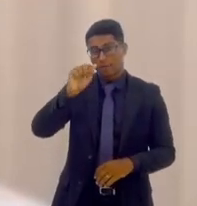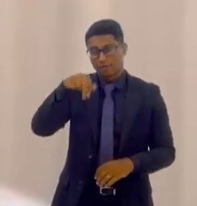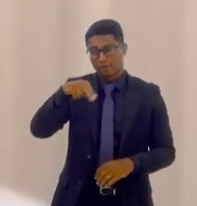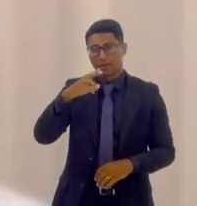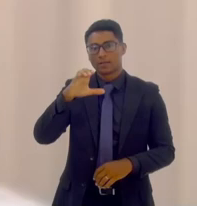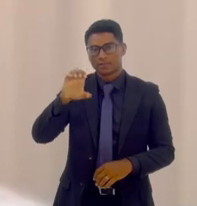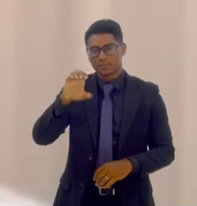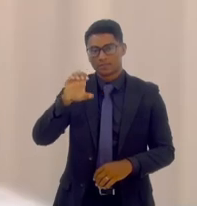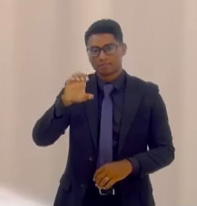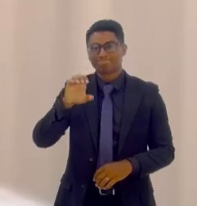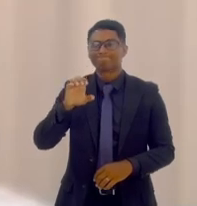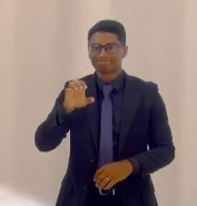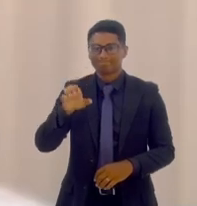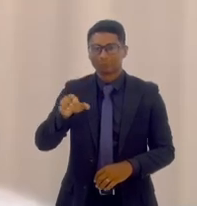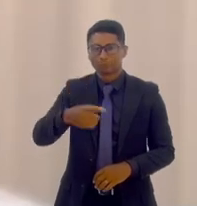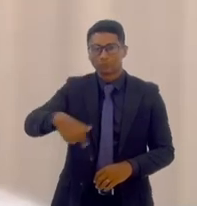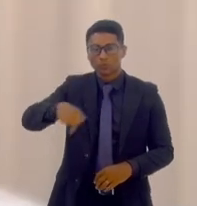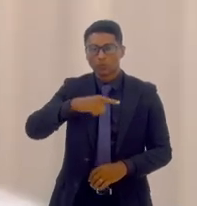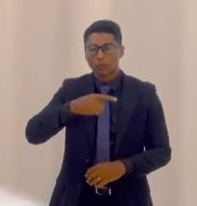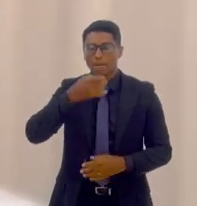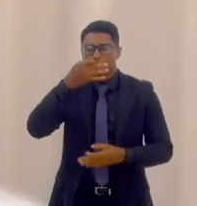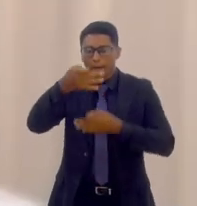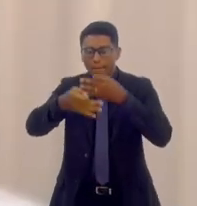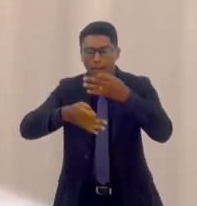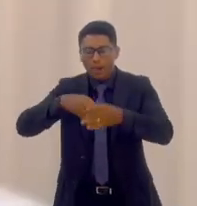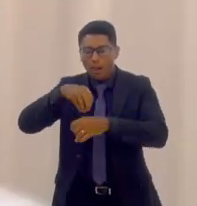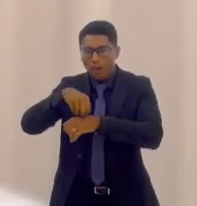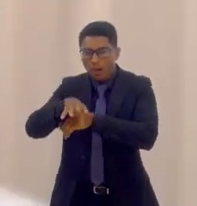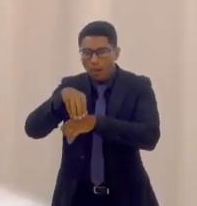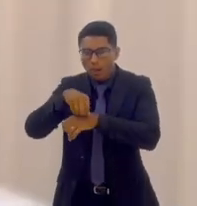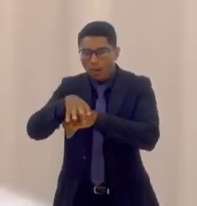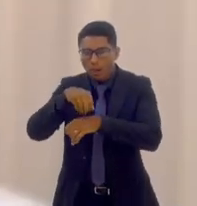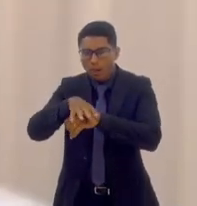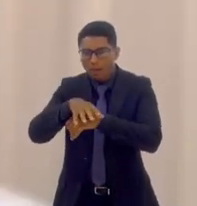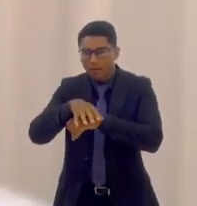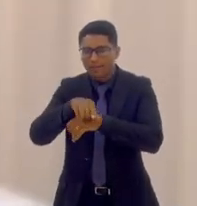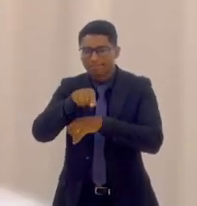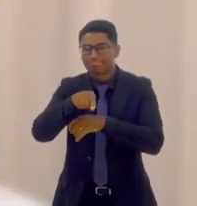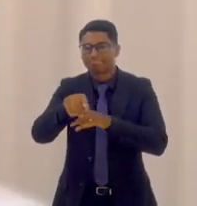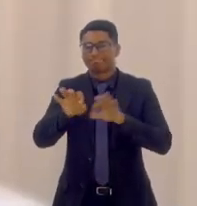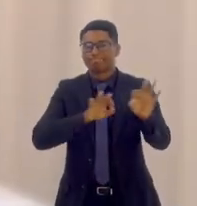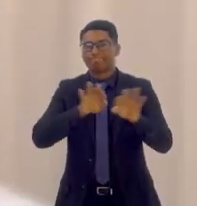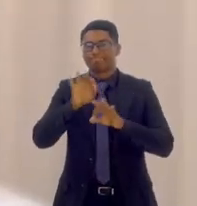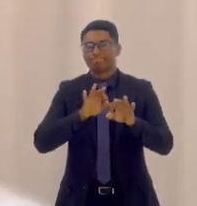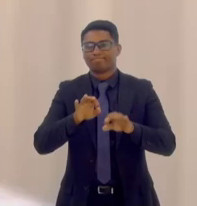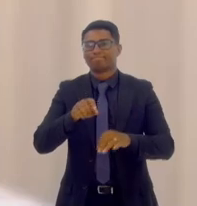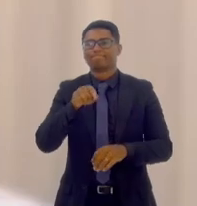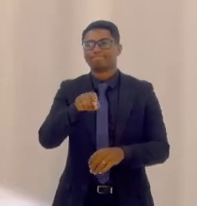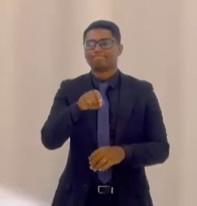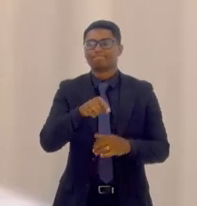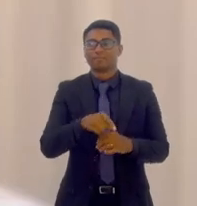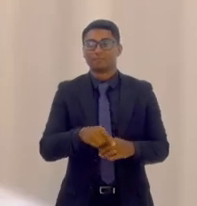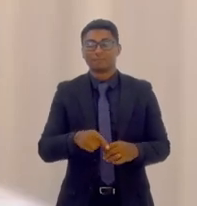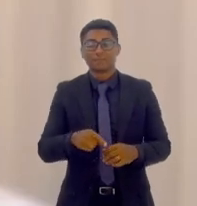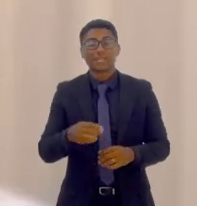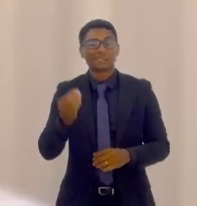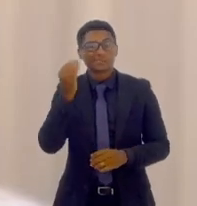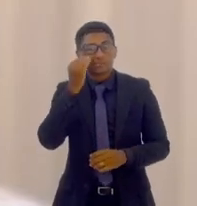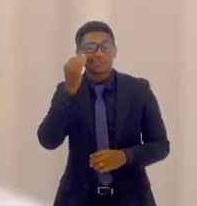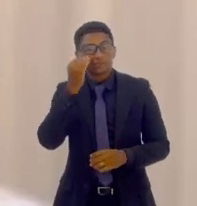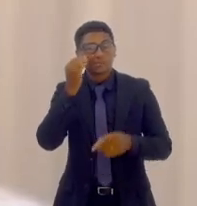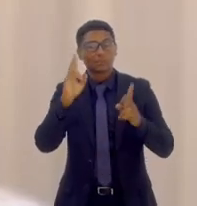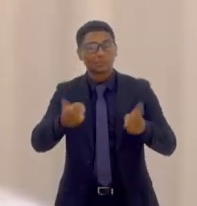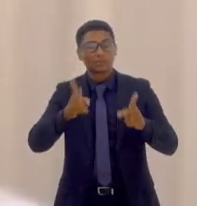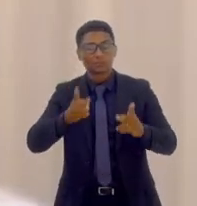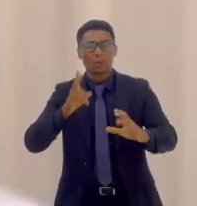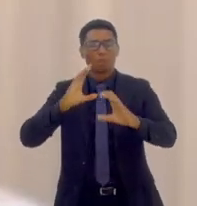que a gente concentra todas as nossas sugestões nesse projeto. Então, a gente está sempre tentando